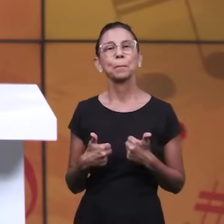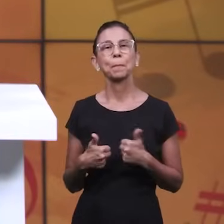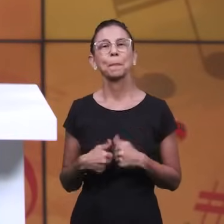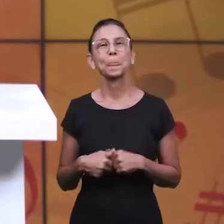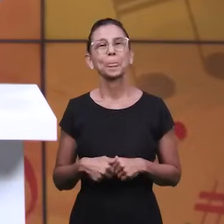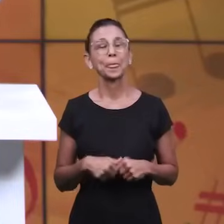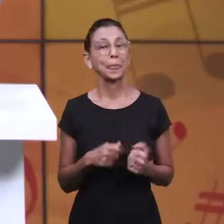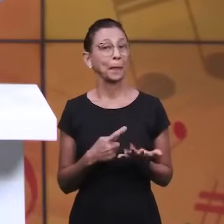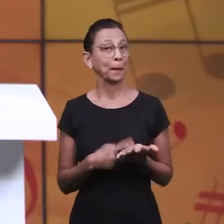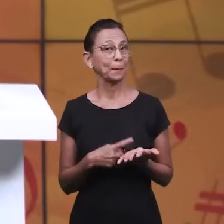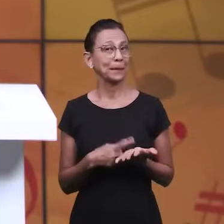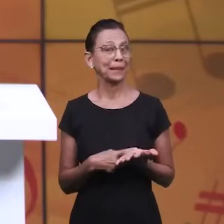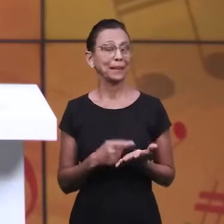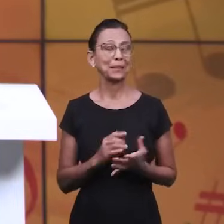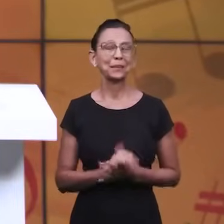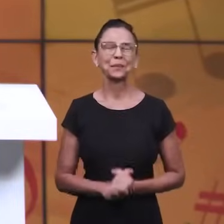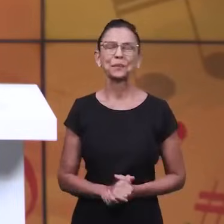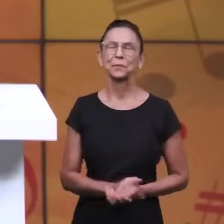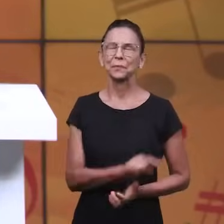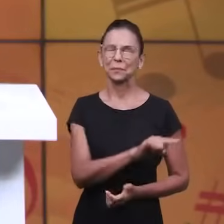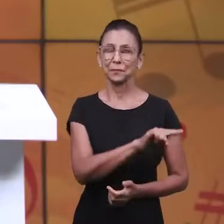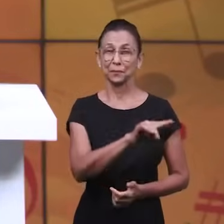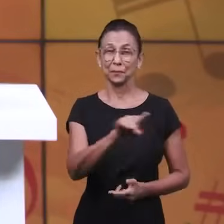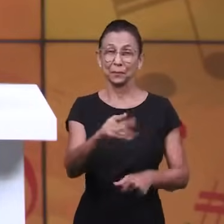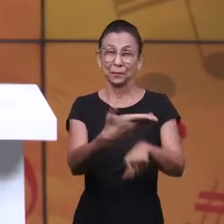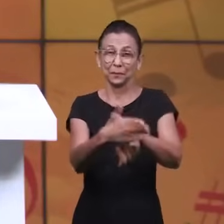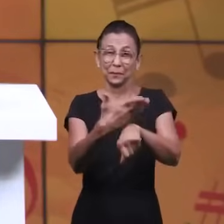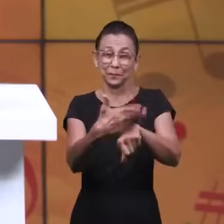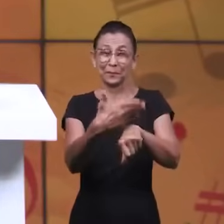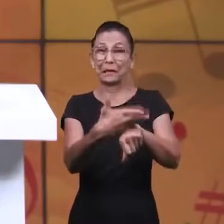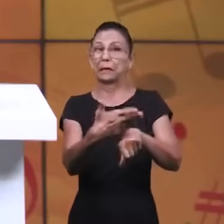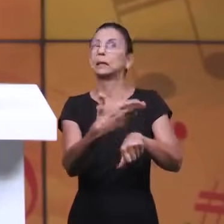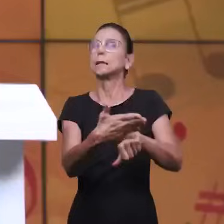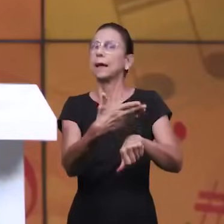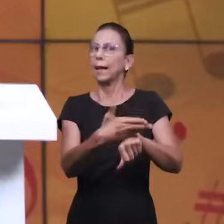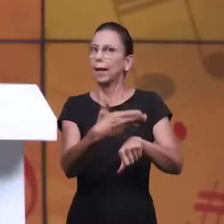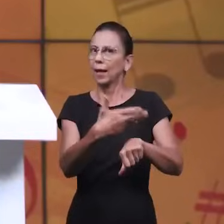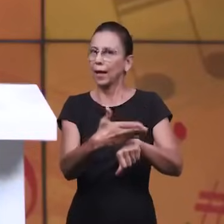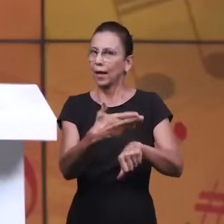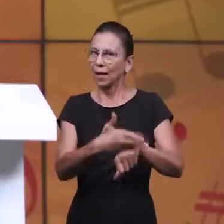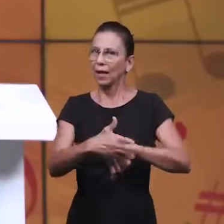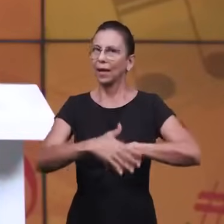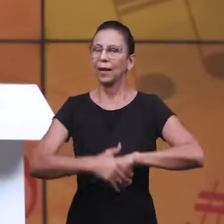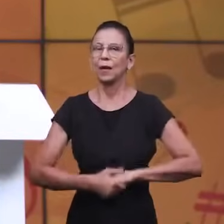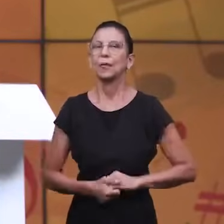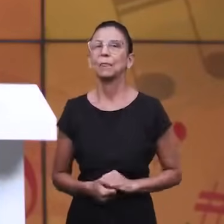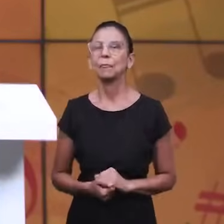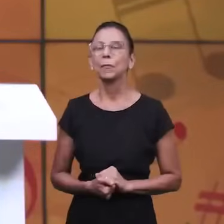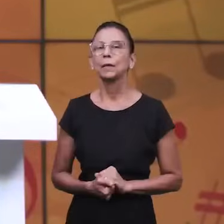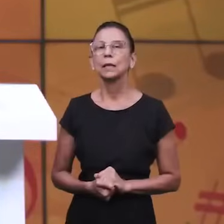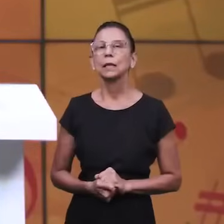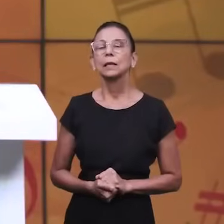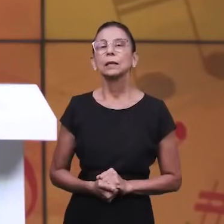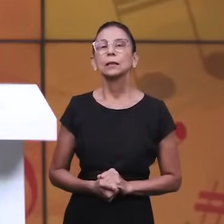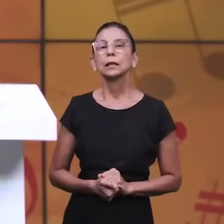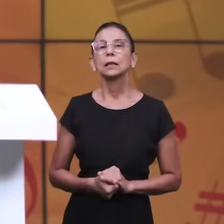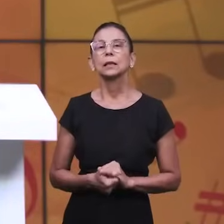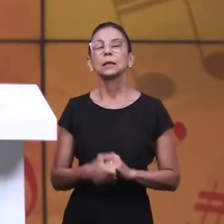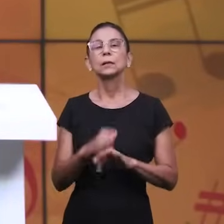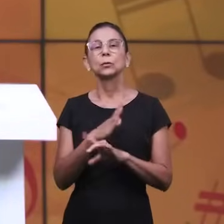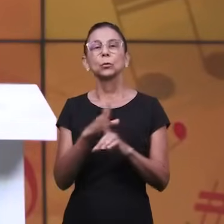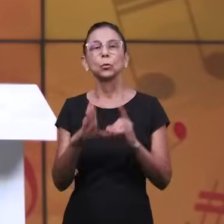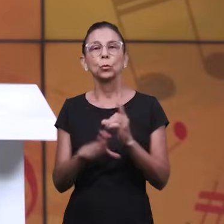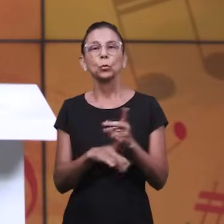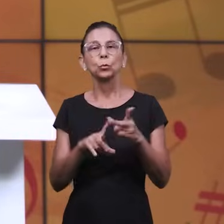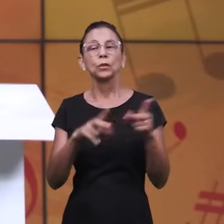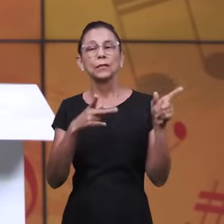Maravilha! Vamos fazer um combinado? Vocês vão treinar bastante para tocar nos cultos,